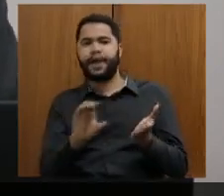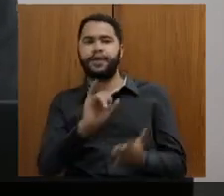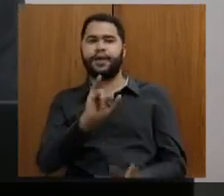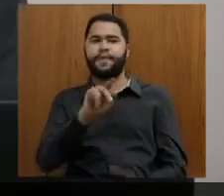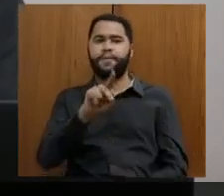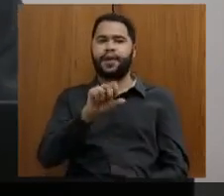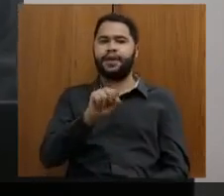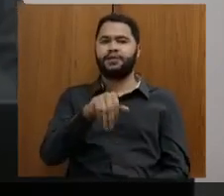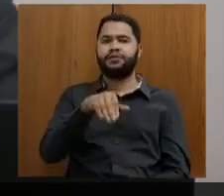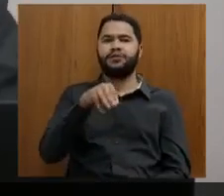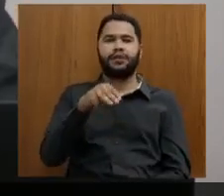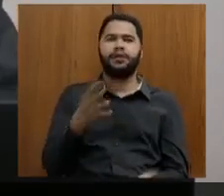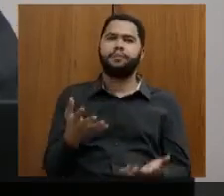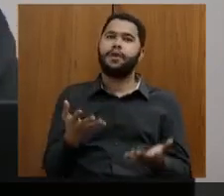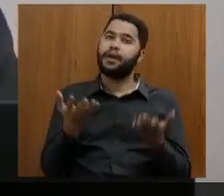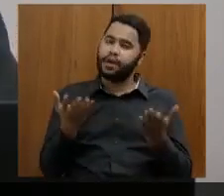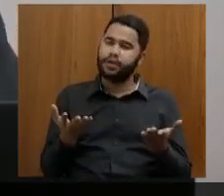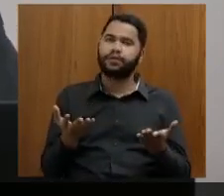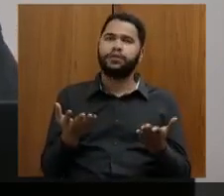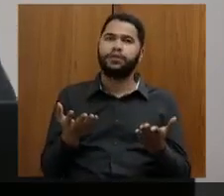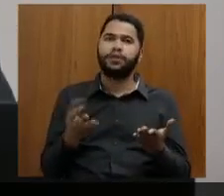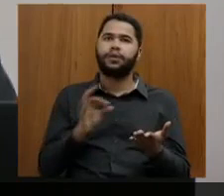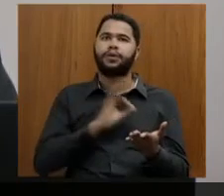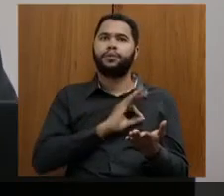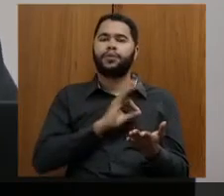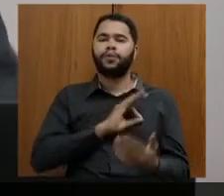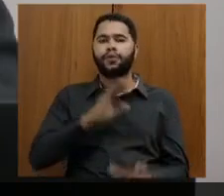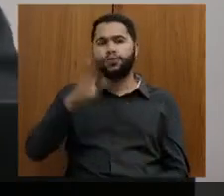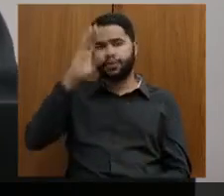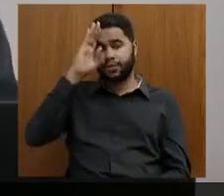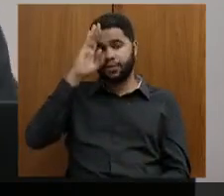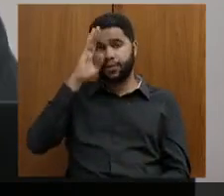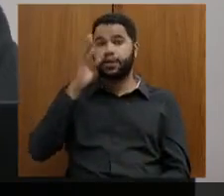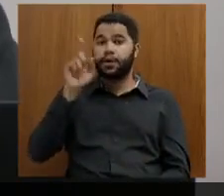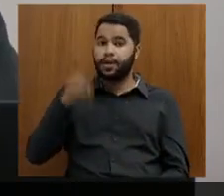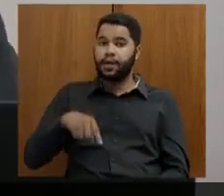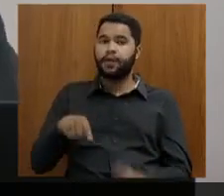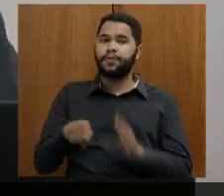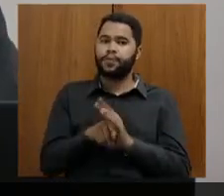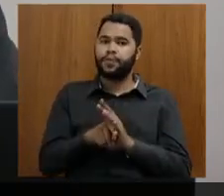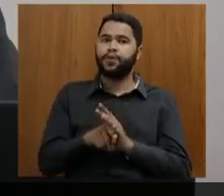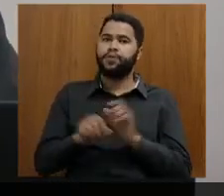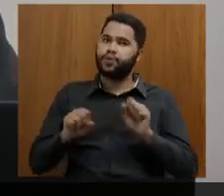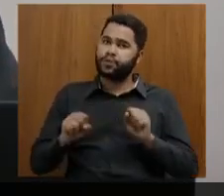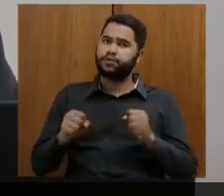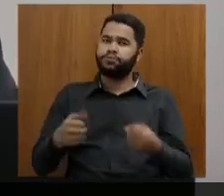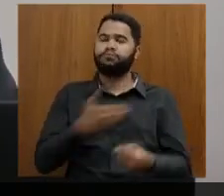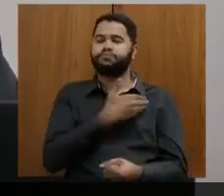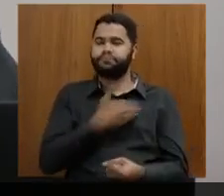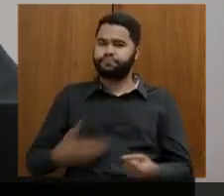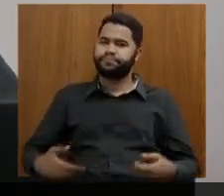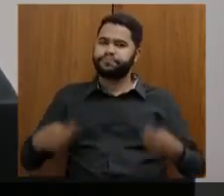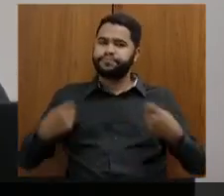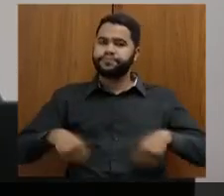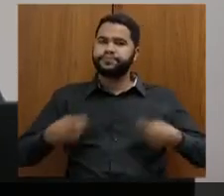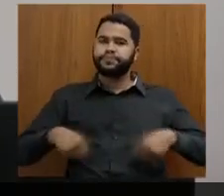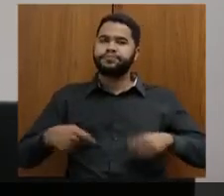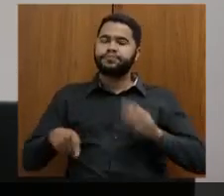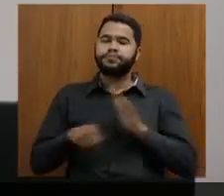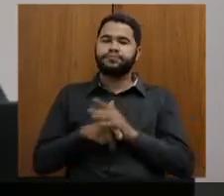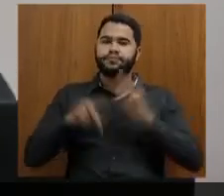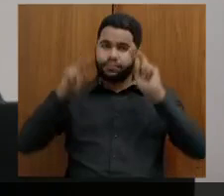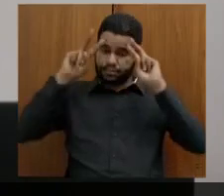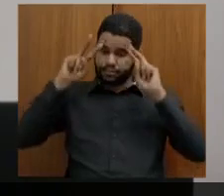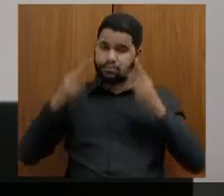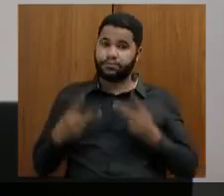para caixa único do estado é isso que a polícia militar é isso que as forças Segurança Pública necessitam em tempo